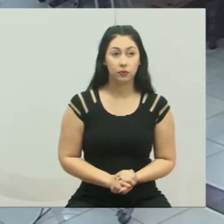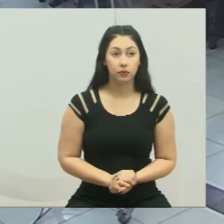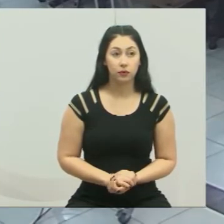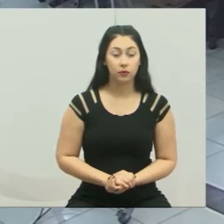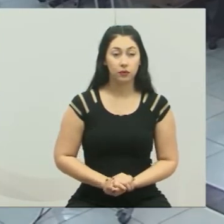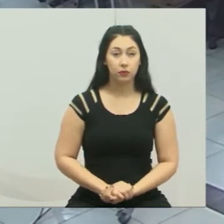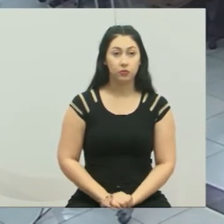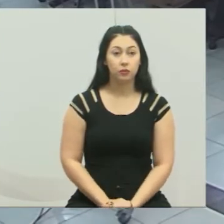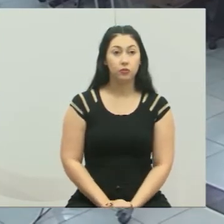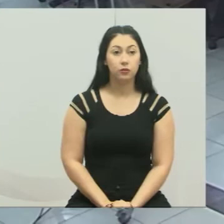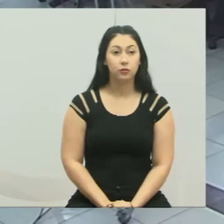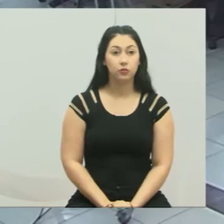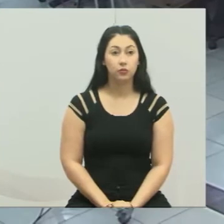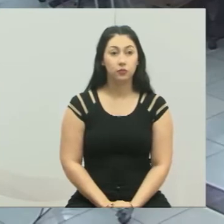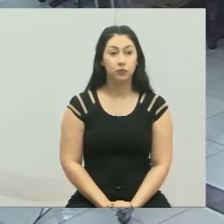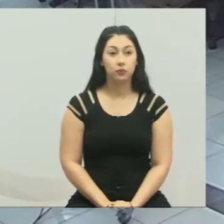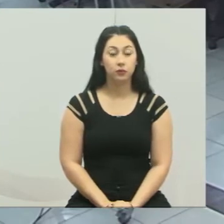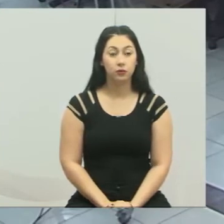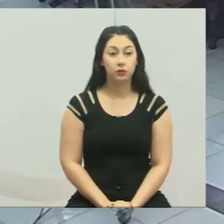Não vai falar nada.